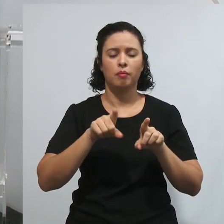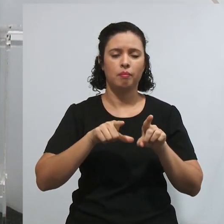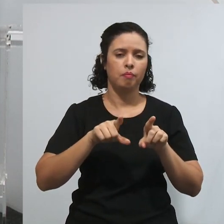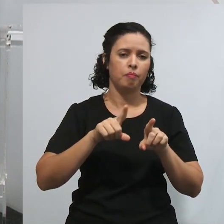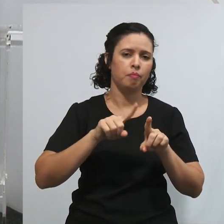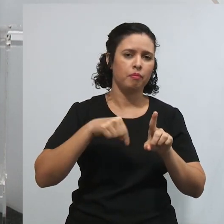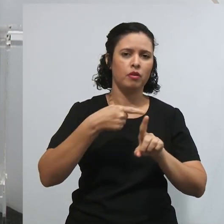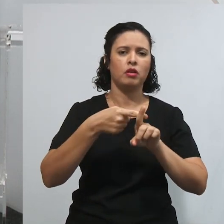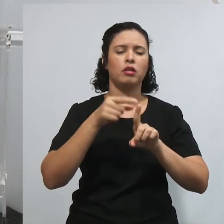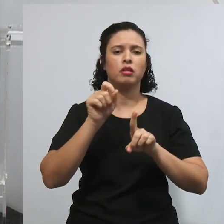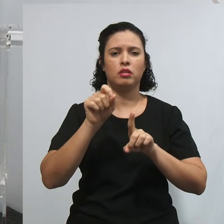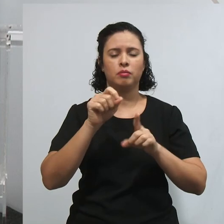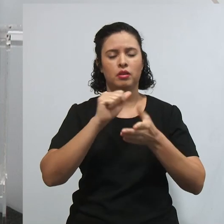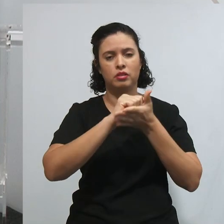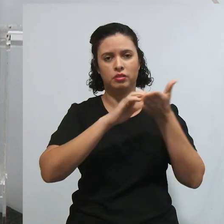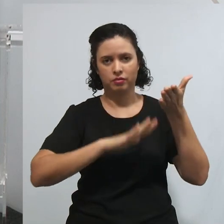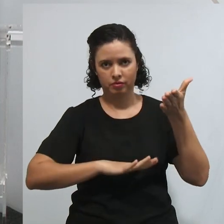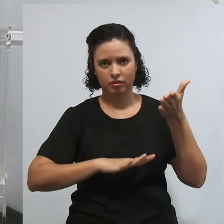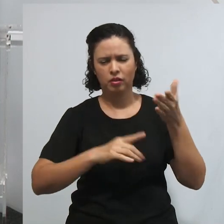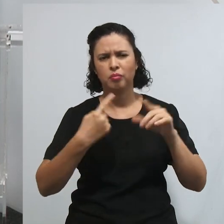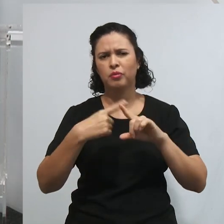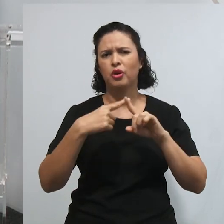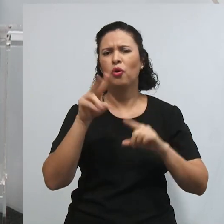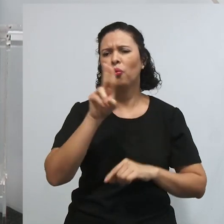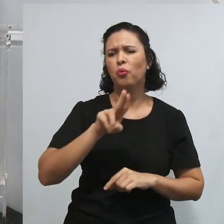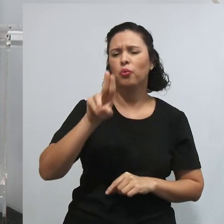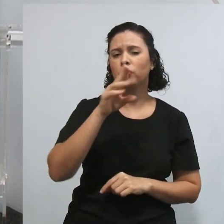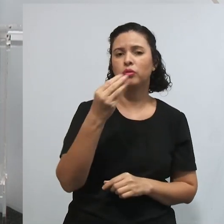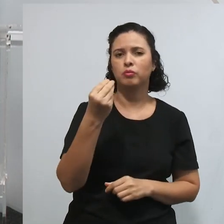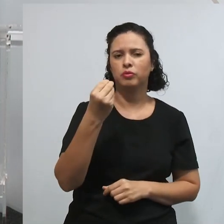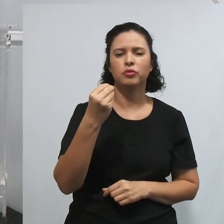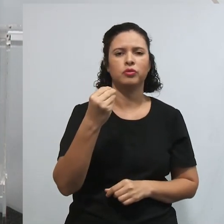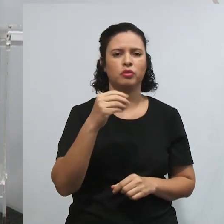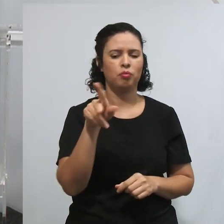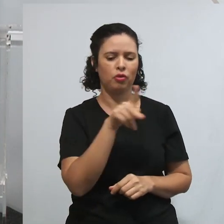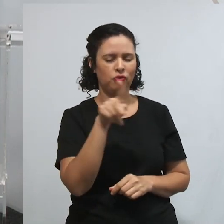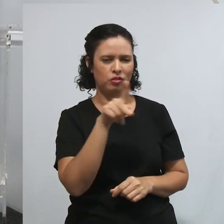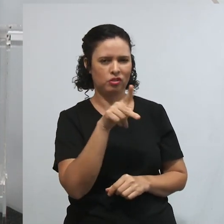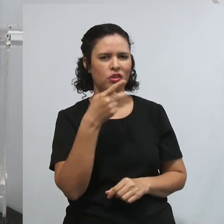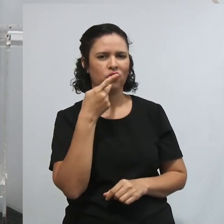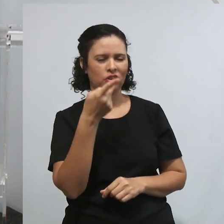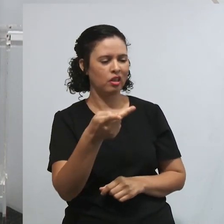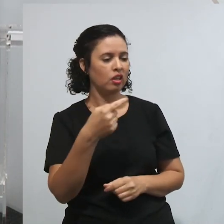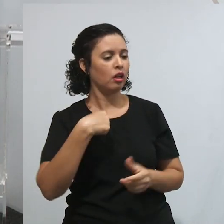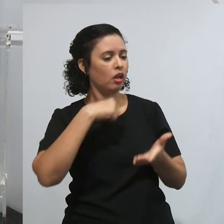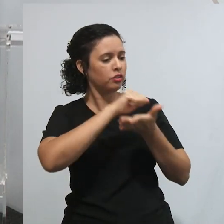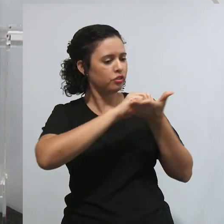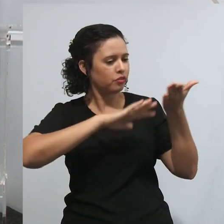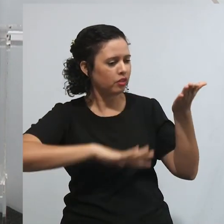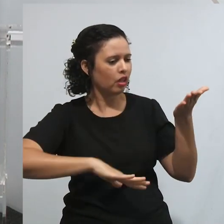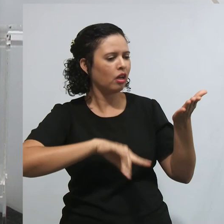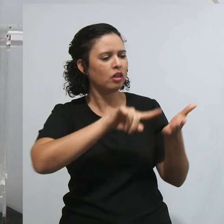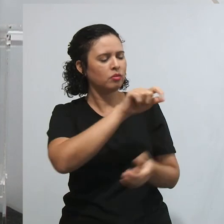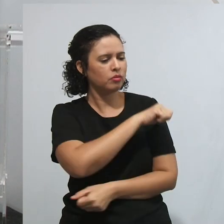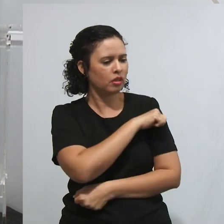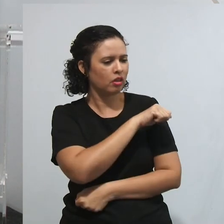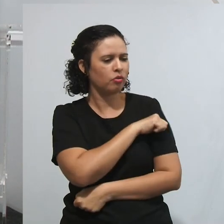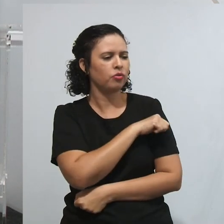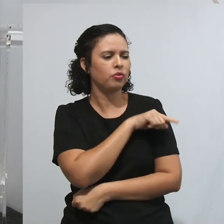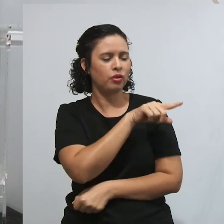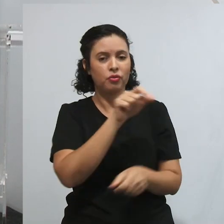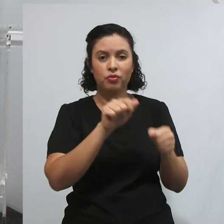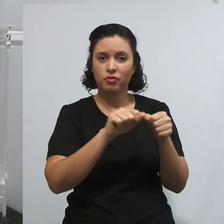também a palavra atividade, porque a gente usa muito, hoje eu vou levar esta atividade para meus alunos vão fazer